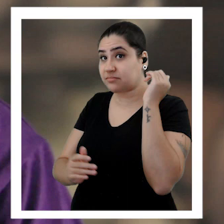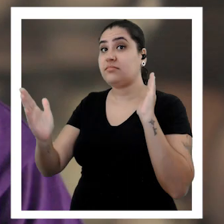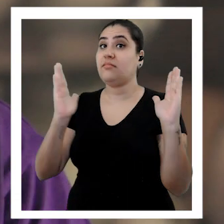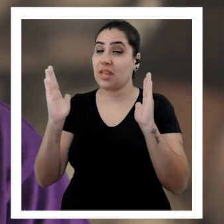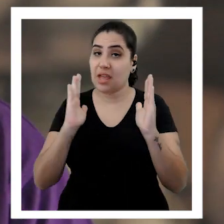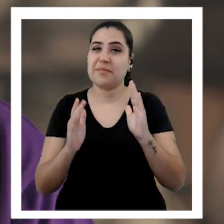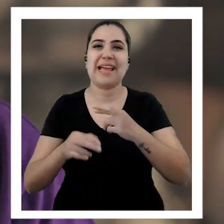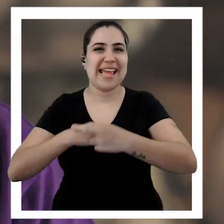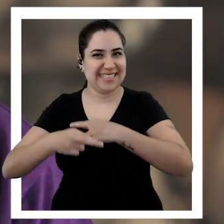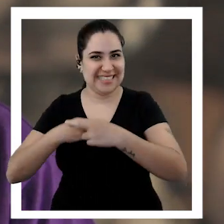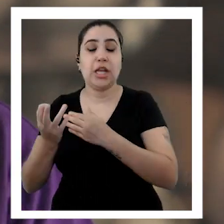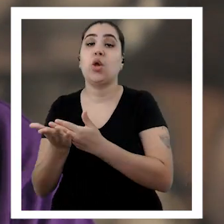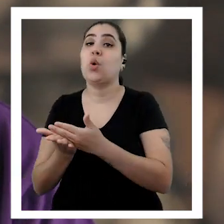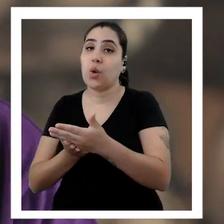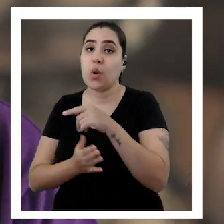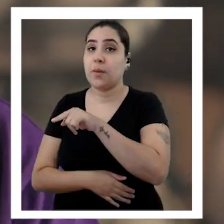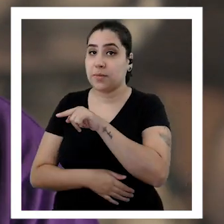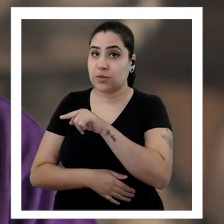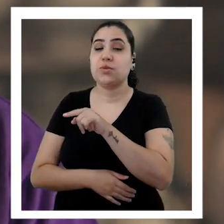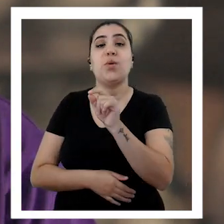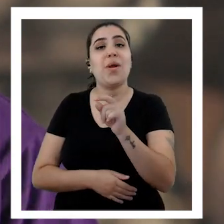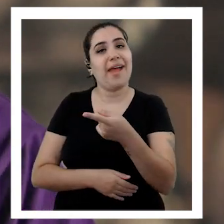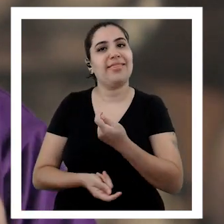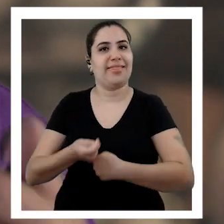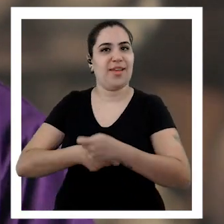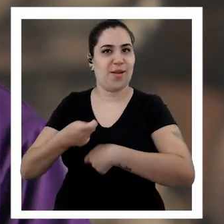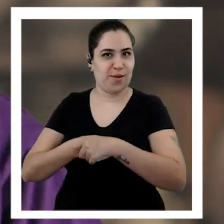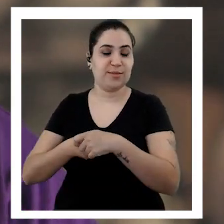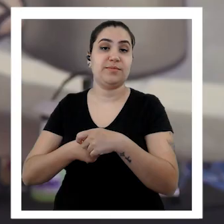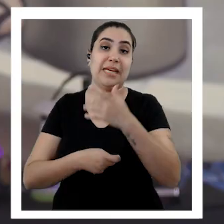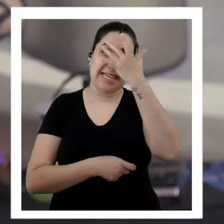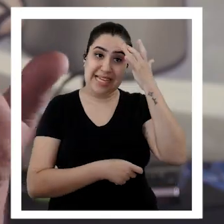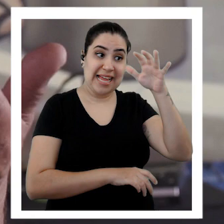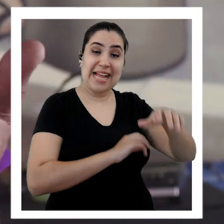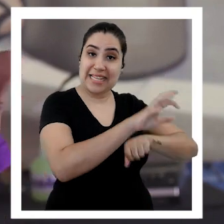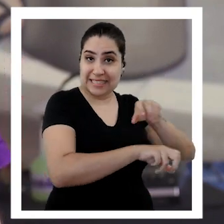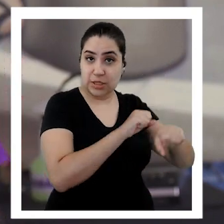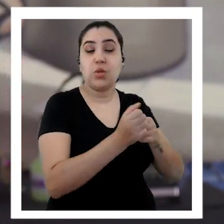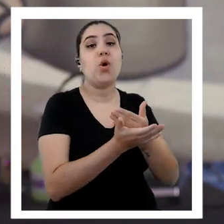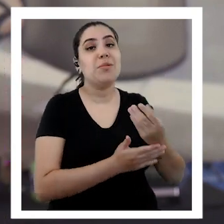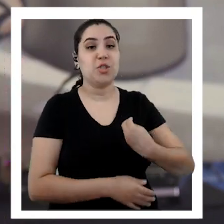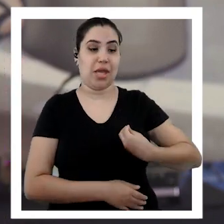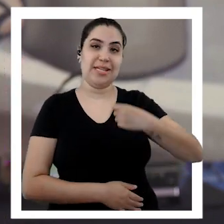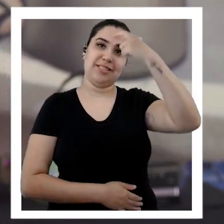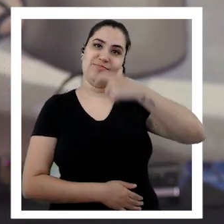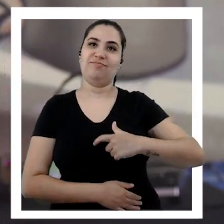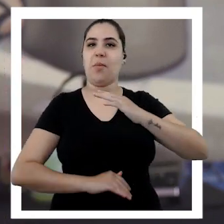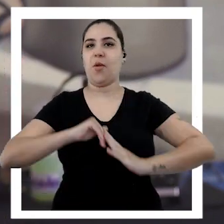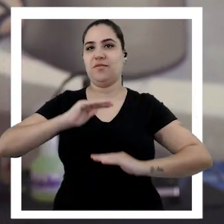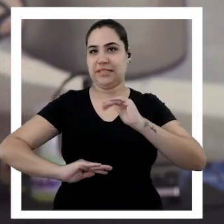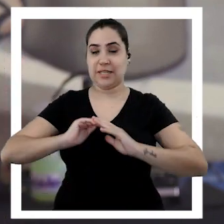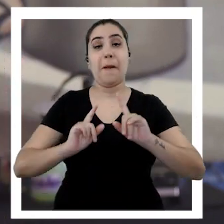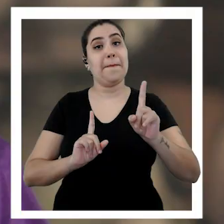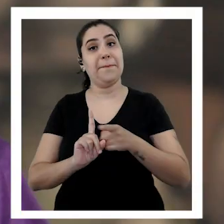dizer que nessa época, a reciclagem começou como um negócio. E os catadores começaram a existir